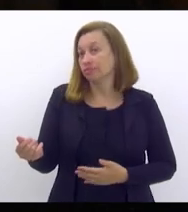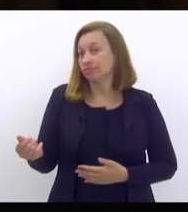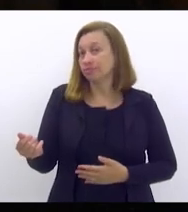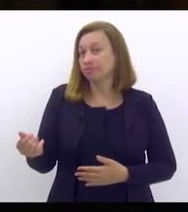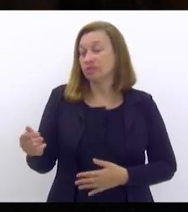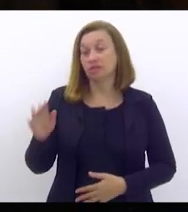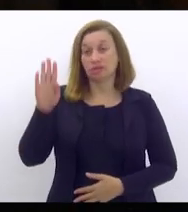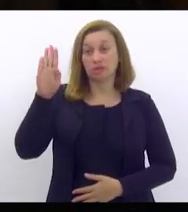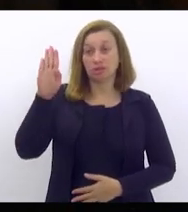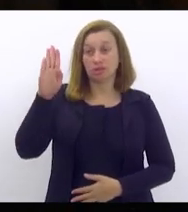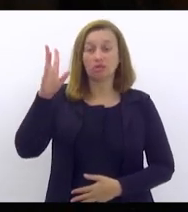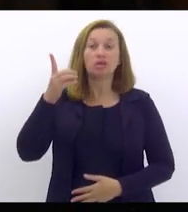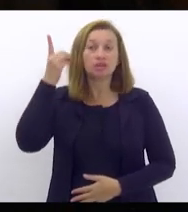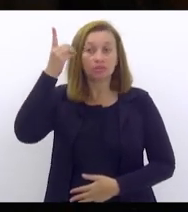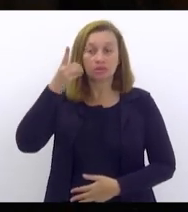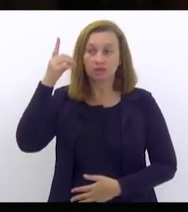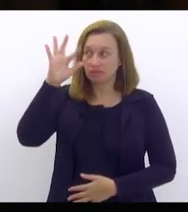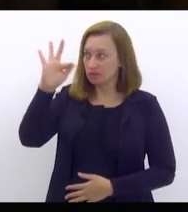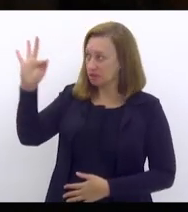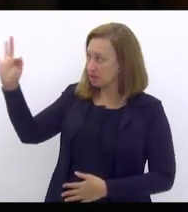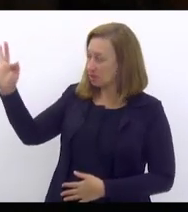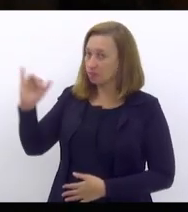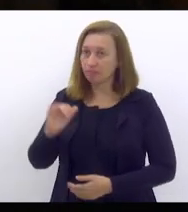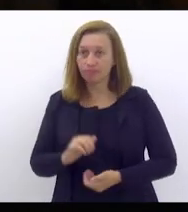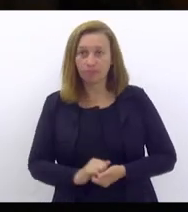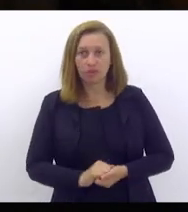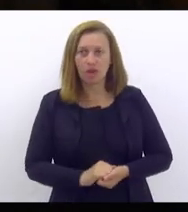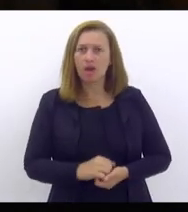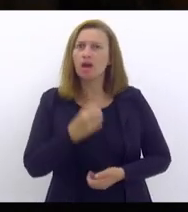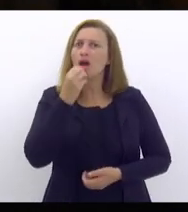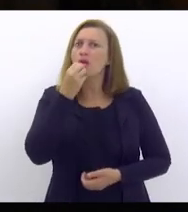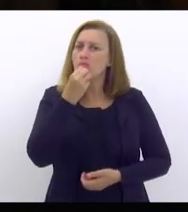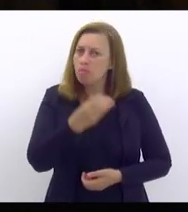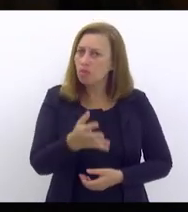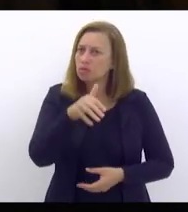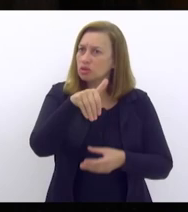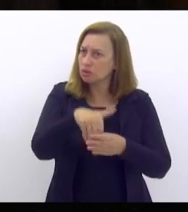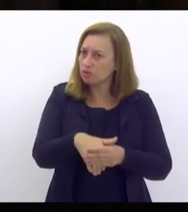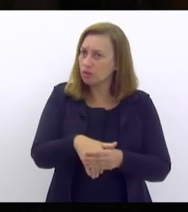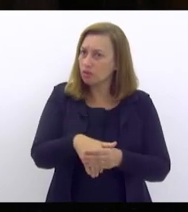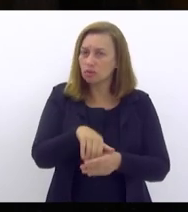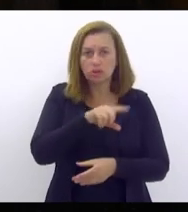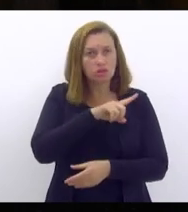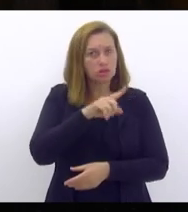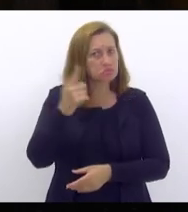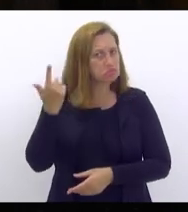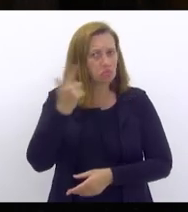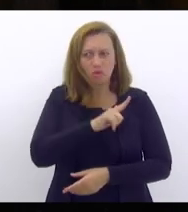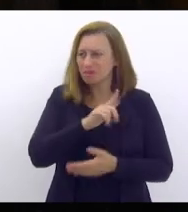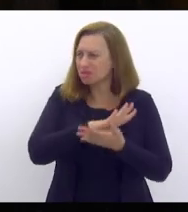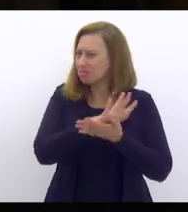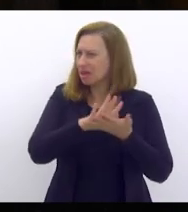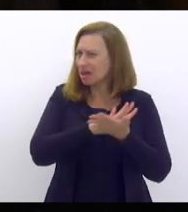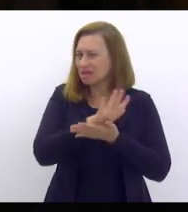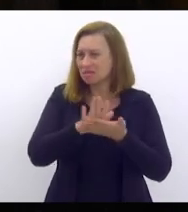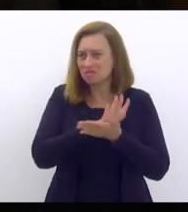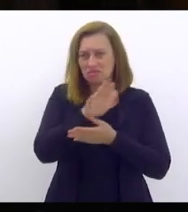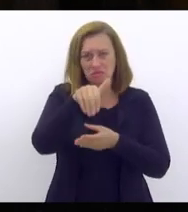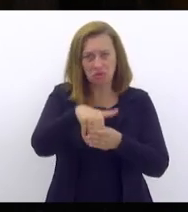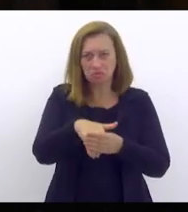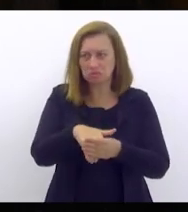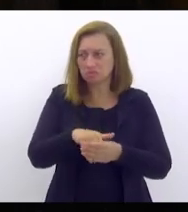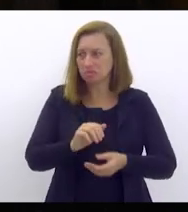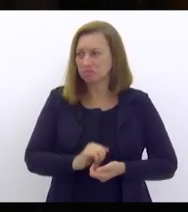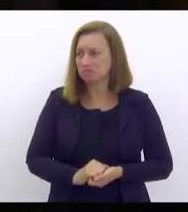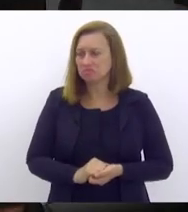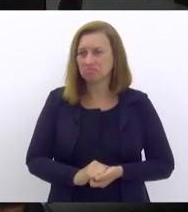candidato a deputado federal. Era tão bom de voto que não se elegeu. Não se elegeu. Amigo